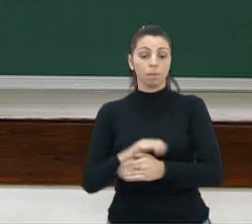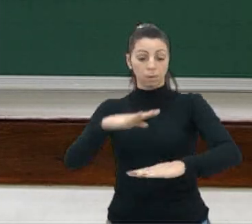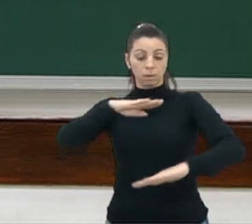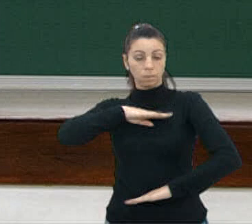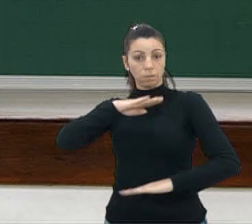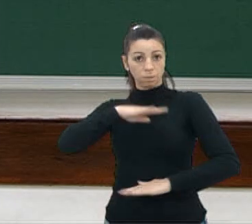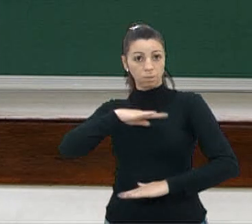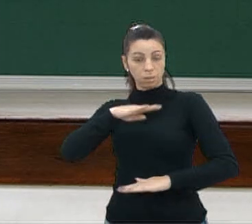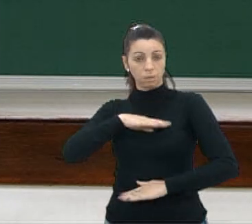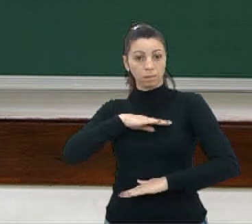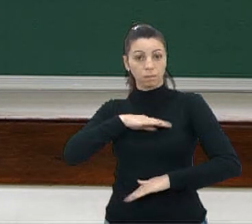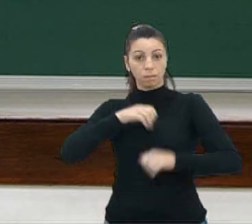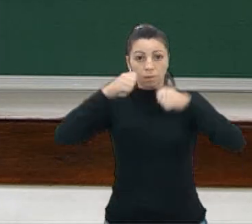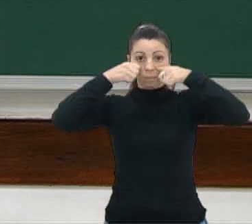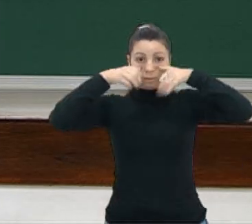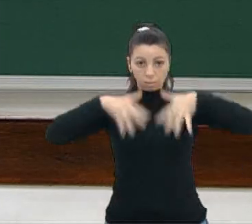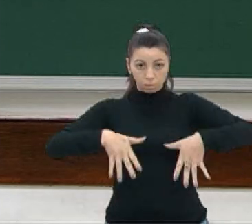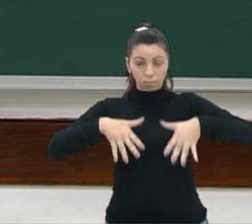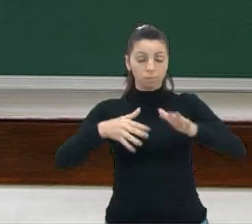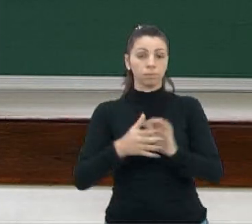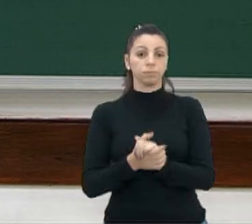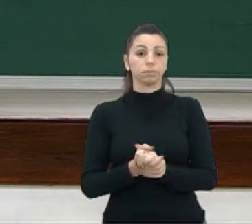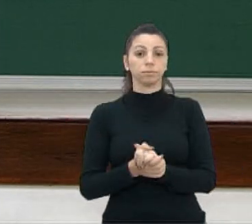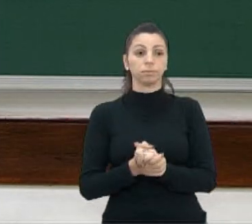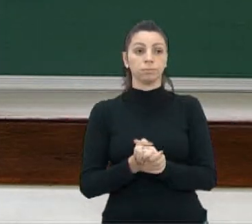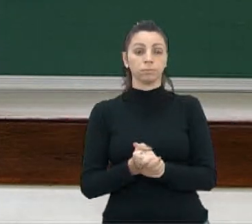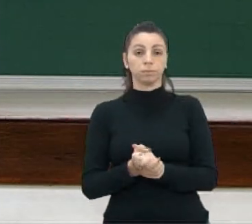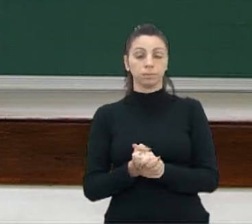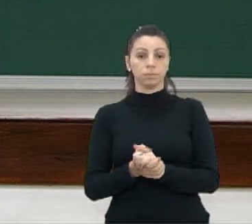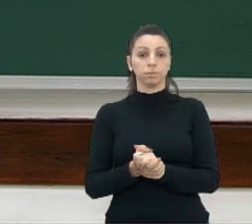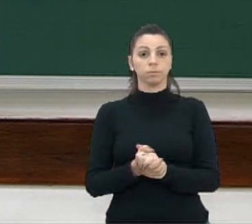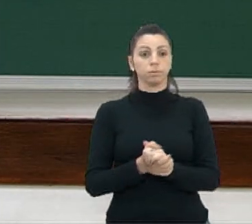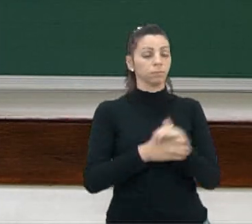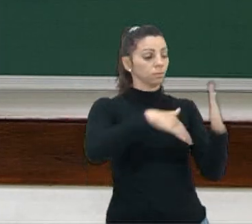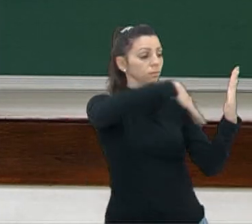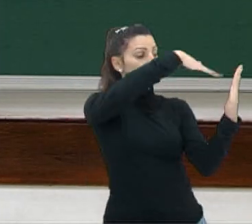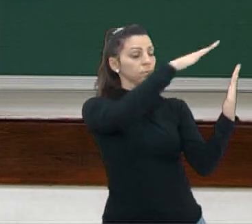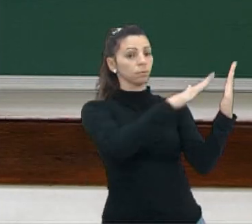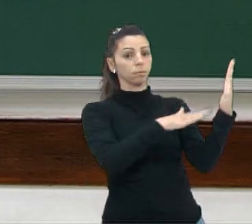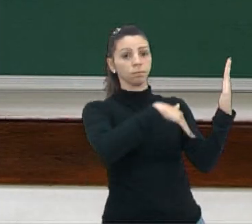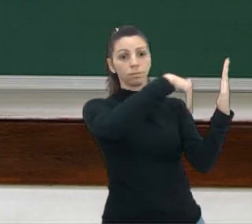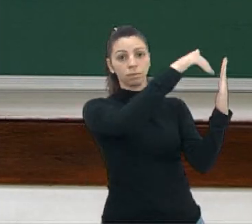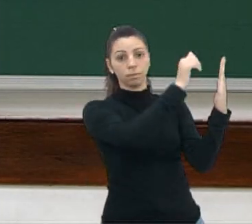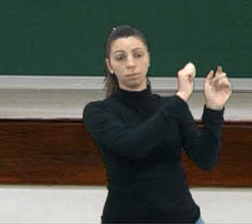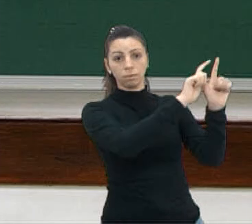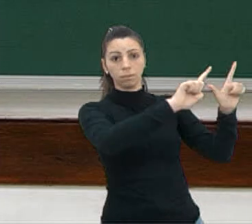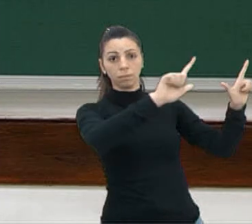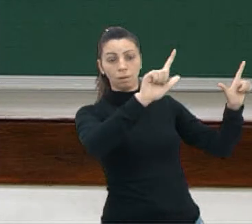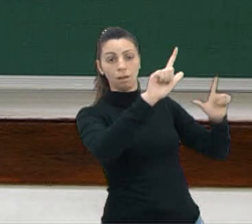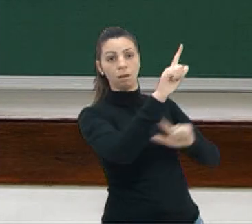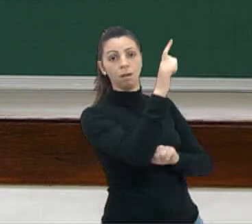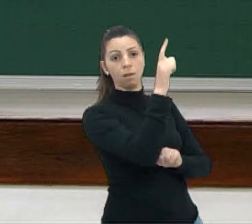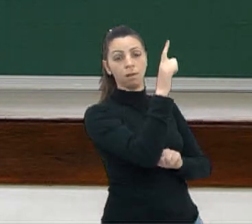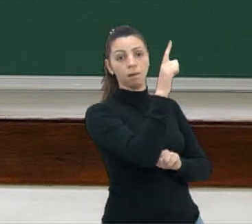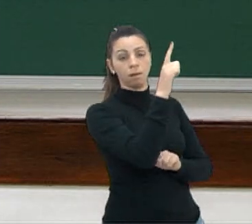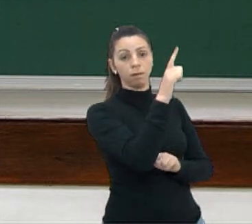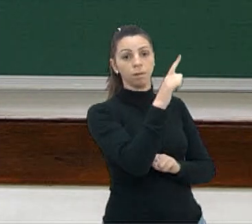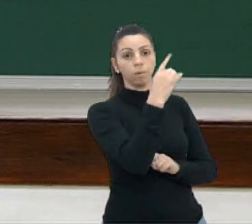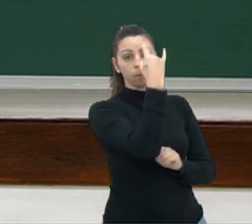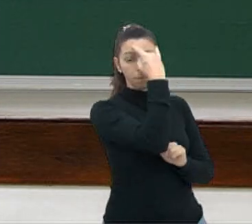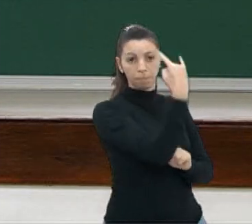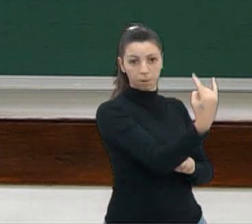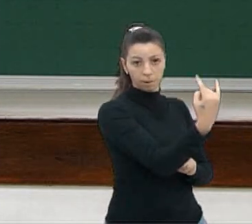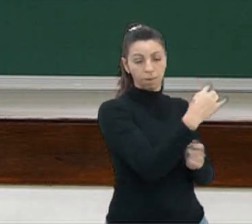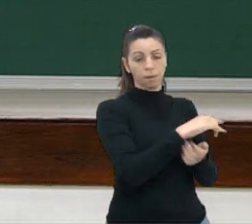coisas, né? Porque o quadro do Picasso retrata essa questão da violência da guerra civil lá na Espanha, e